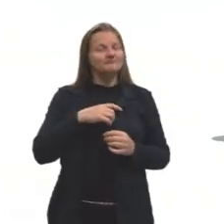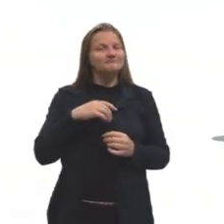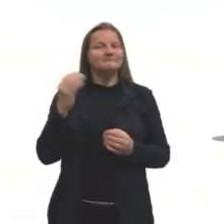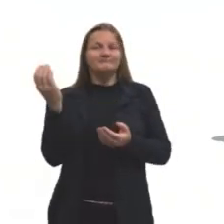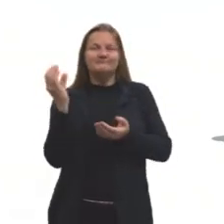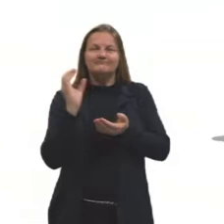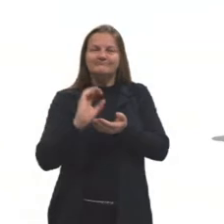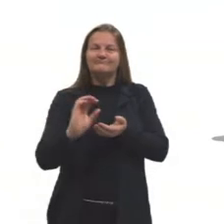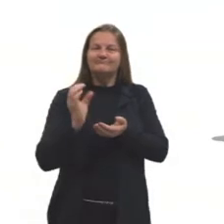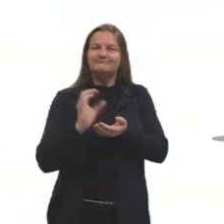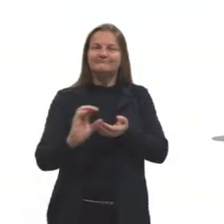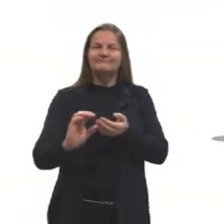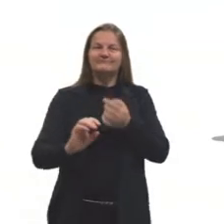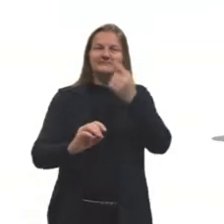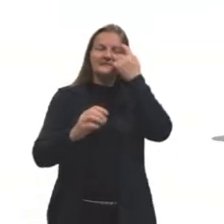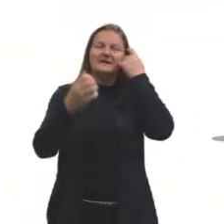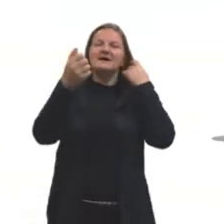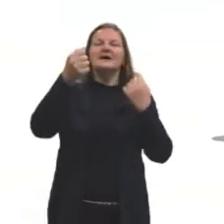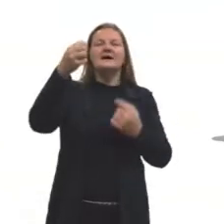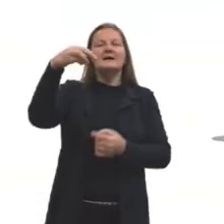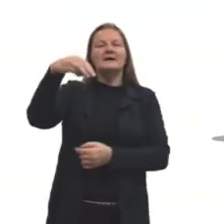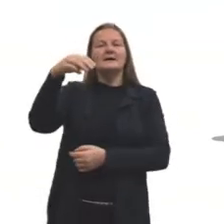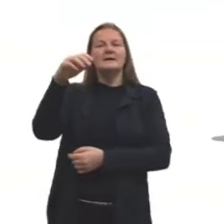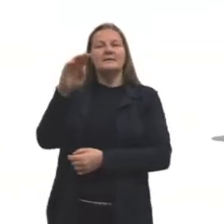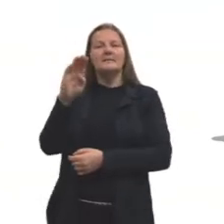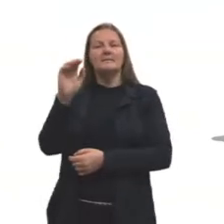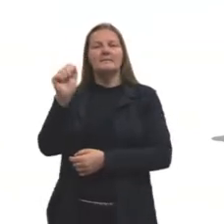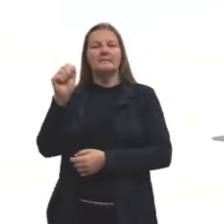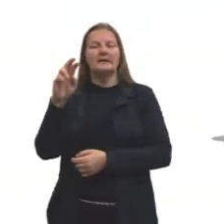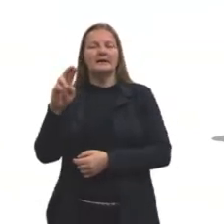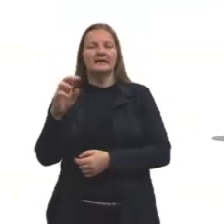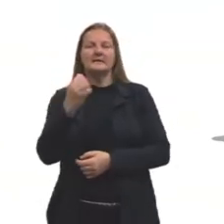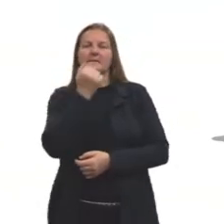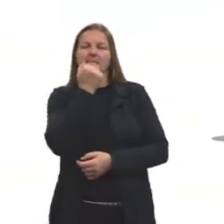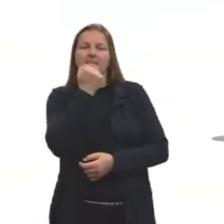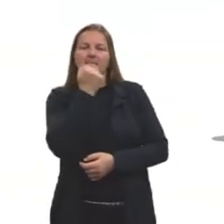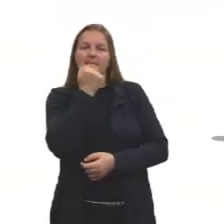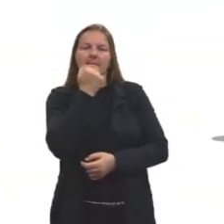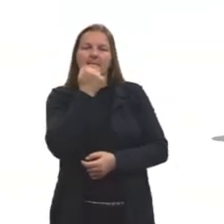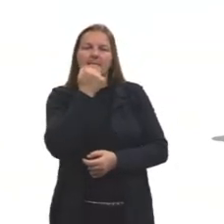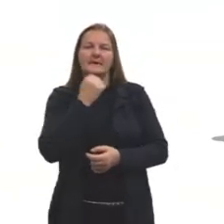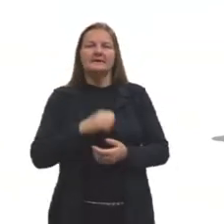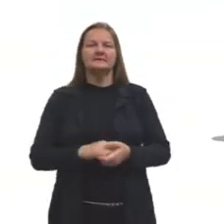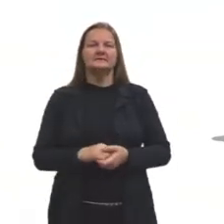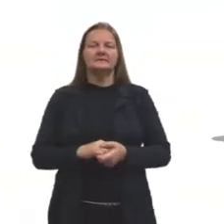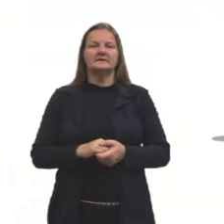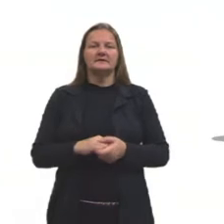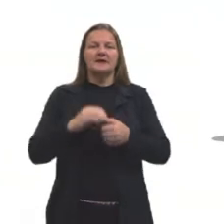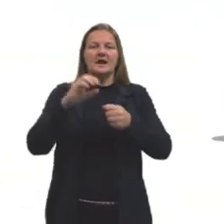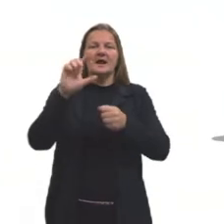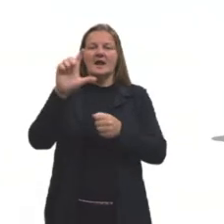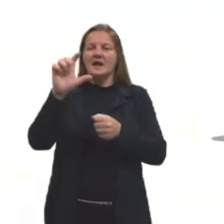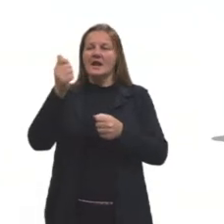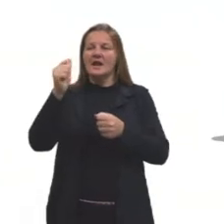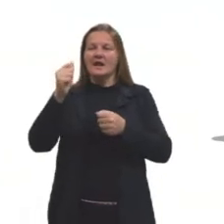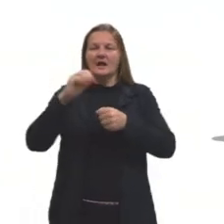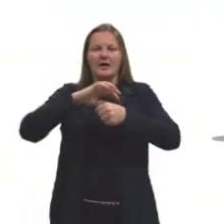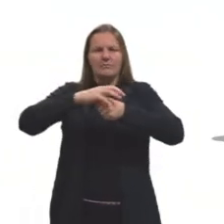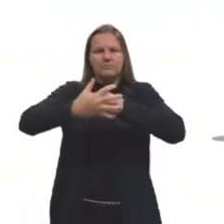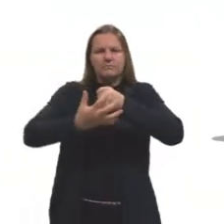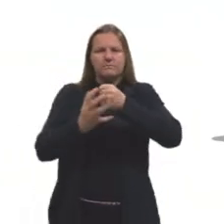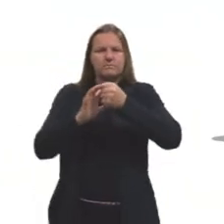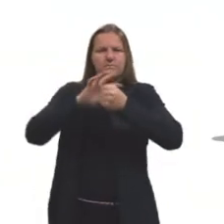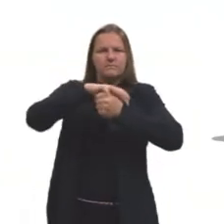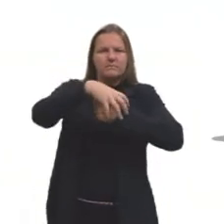ao âmbar um bar que era uma pedra né é uma pedra friccionando com lã então eles pegavam